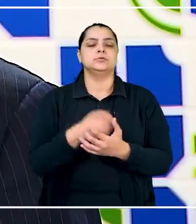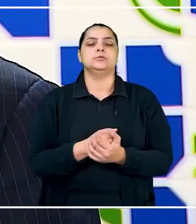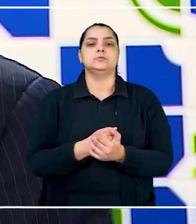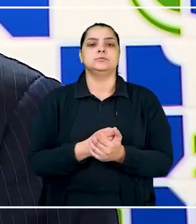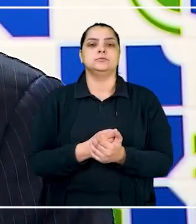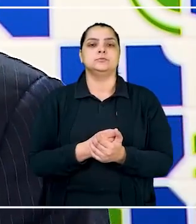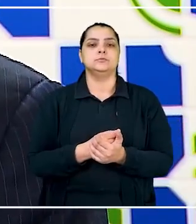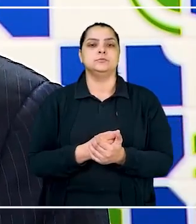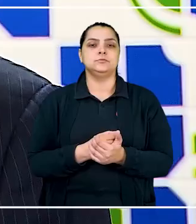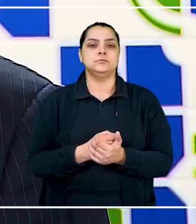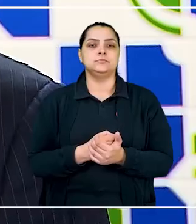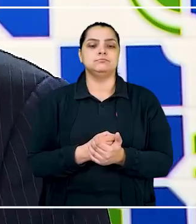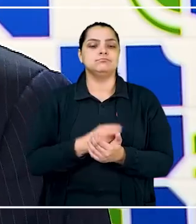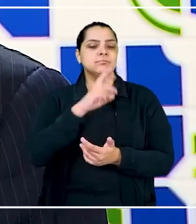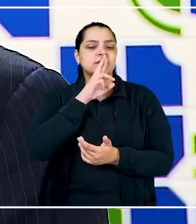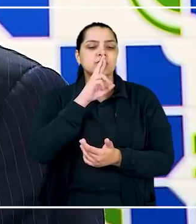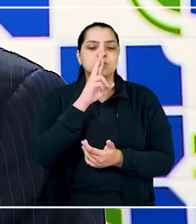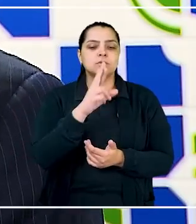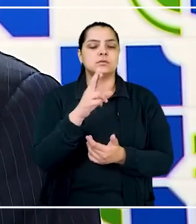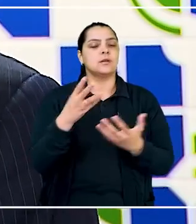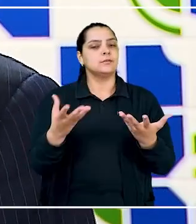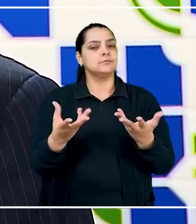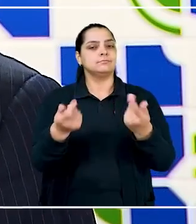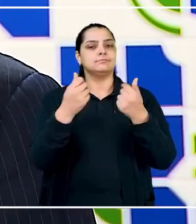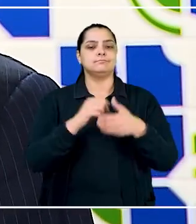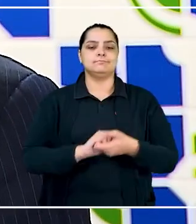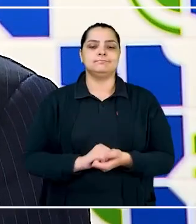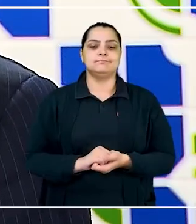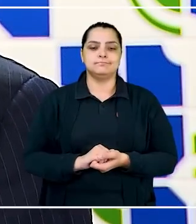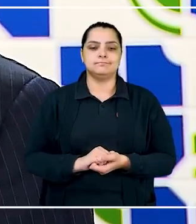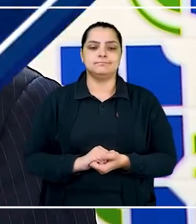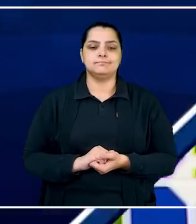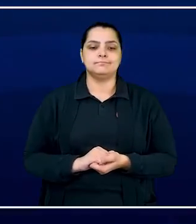importante e com resultado tão promissor.